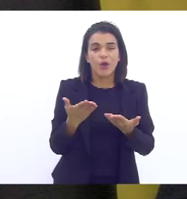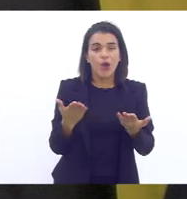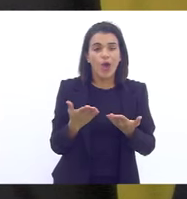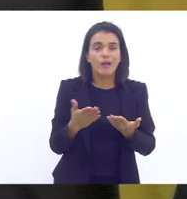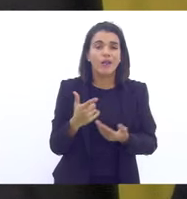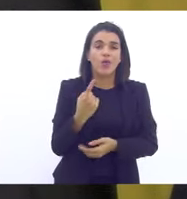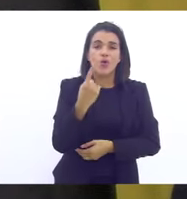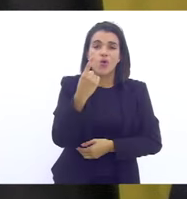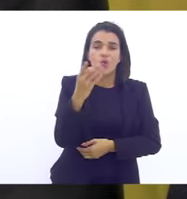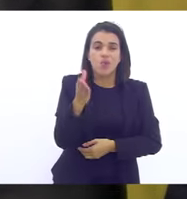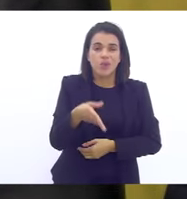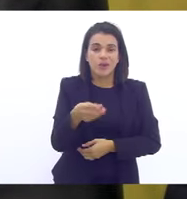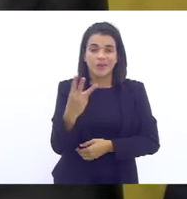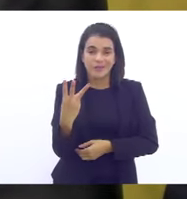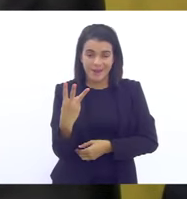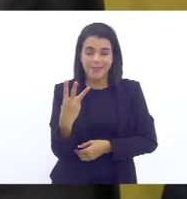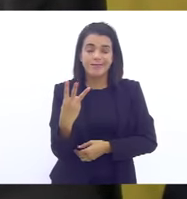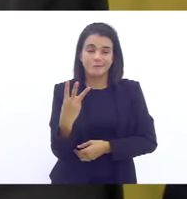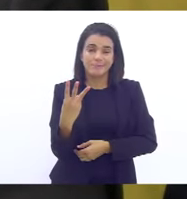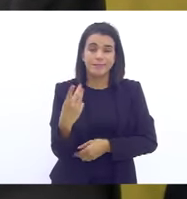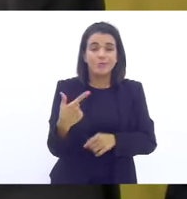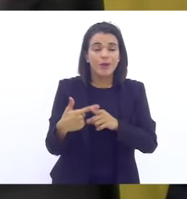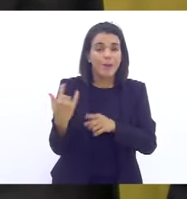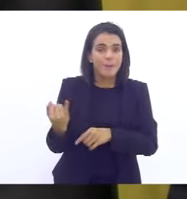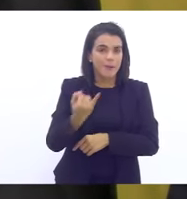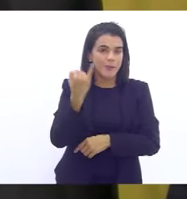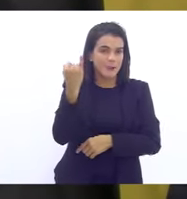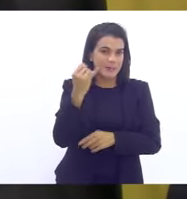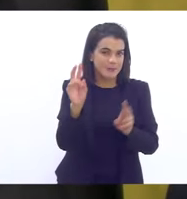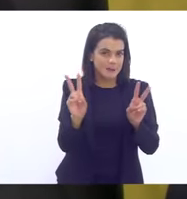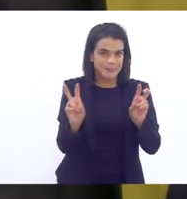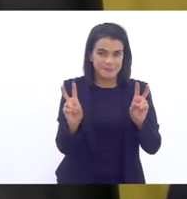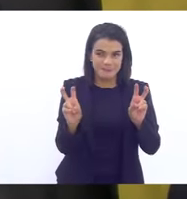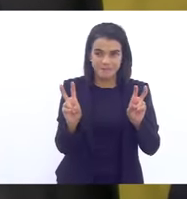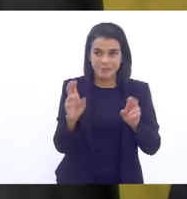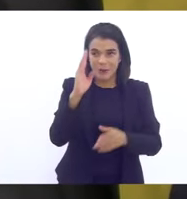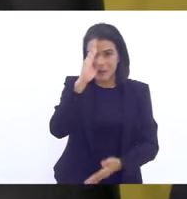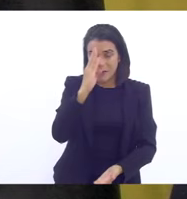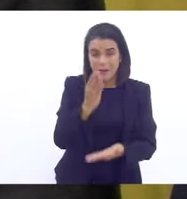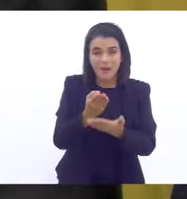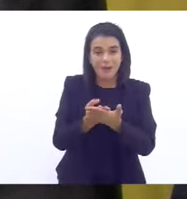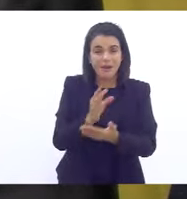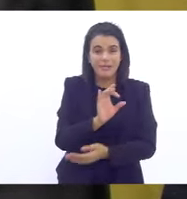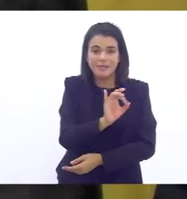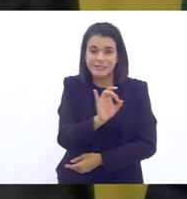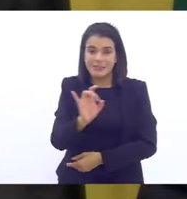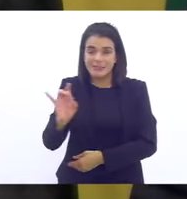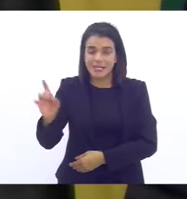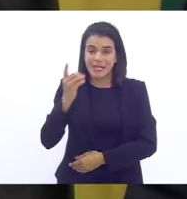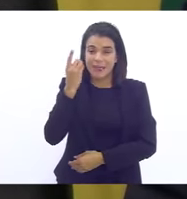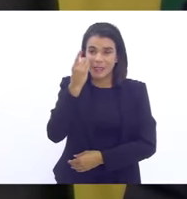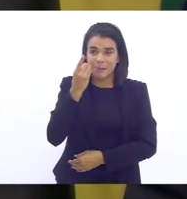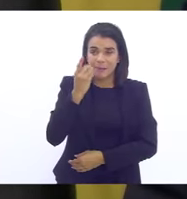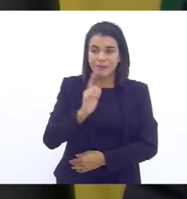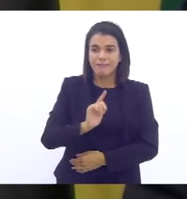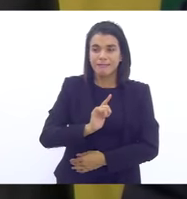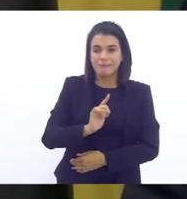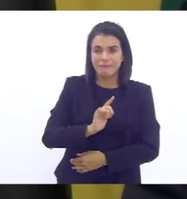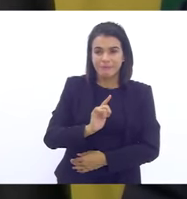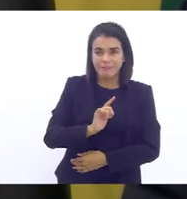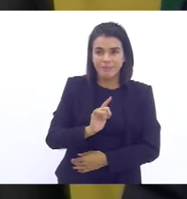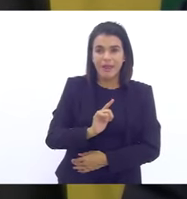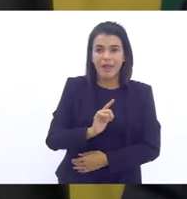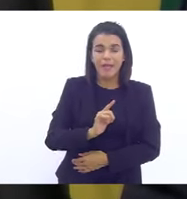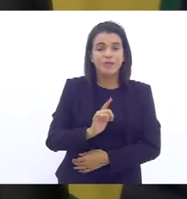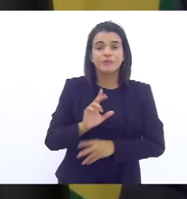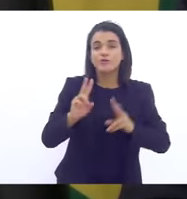nessa CPI de grande importância para o estado do Rio de Janeiro. Eu acredito que cada deputado tem a sua fala a falar mediante